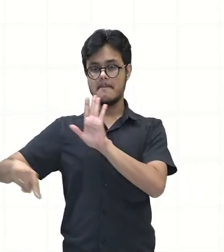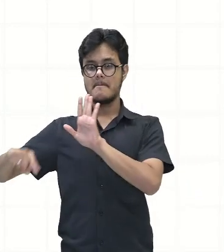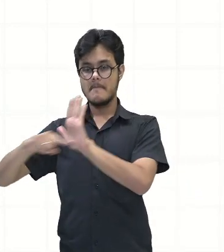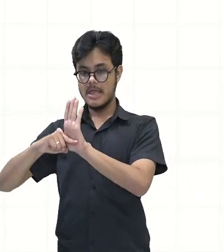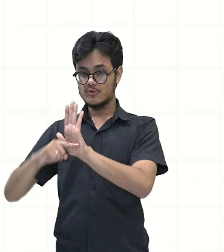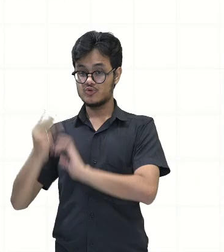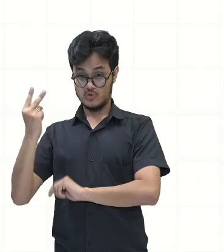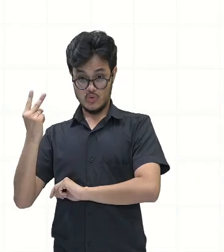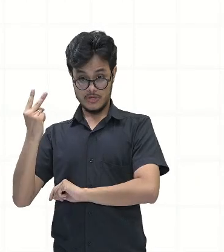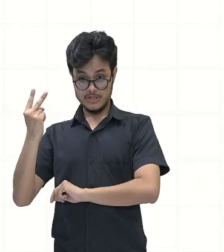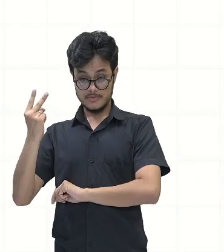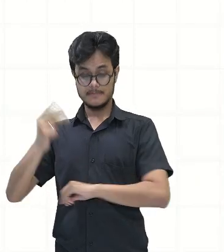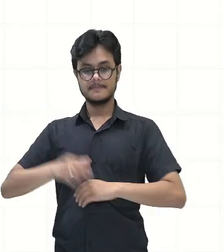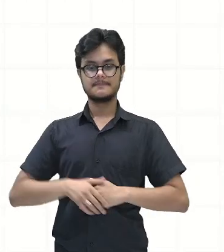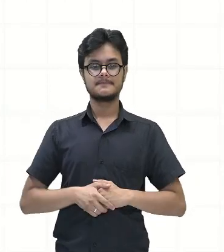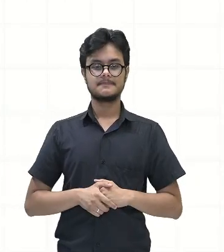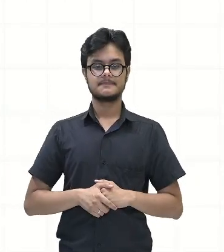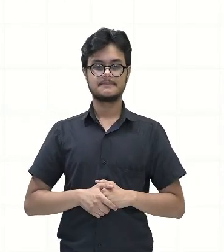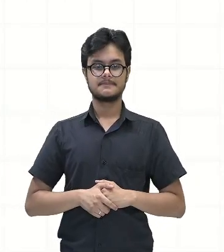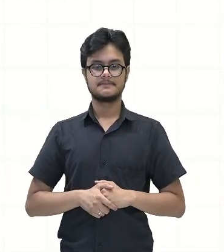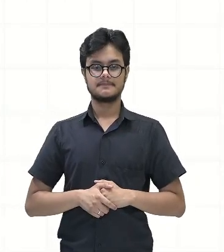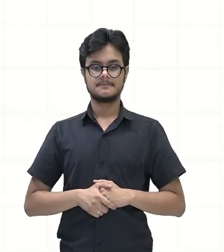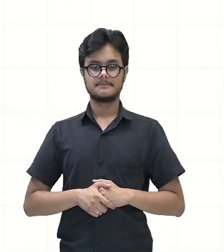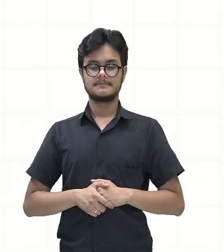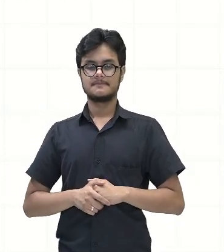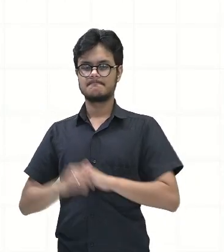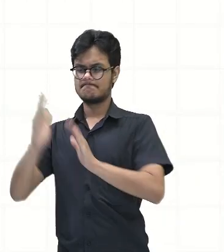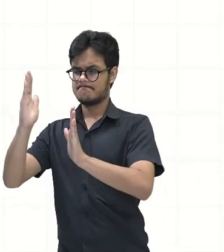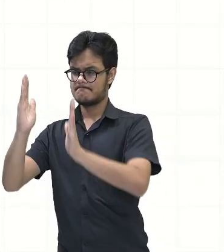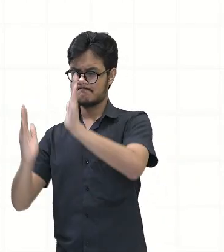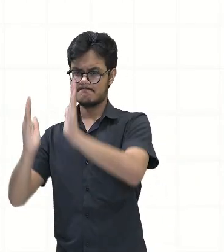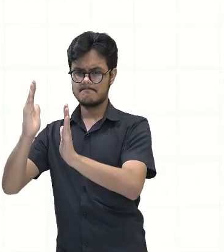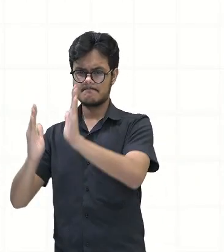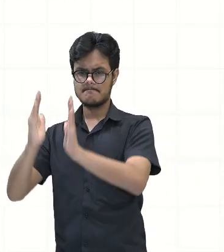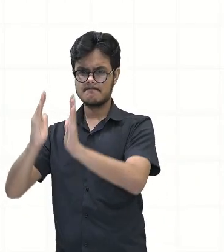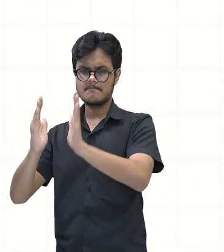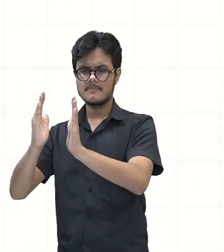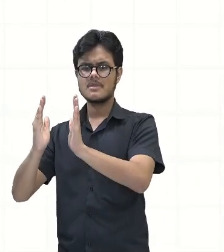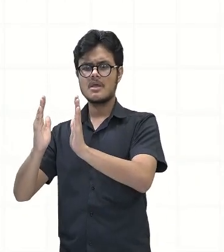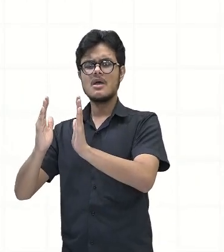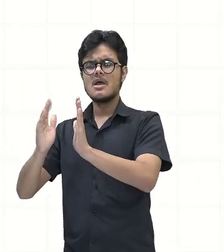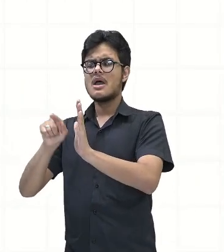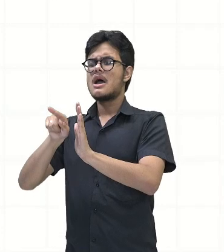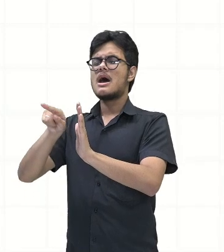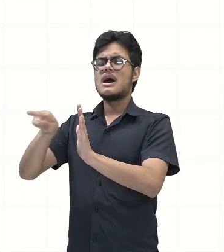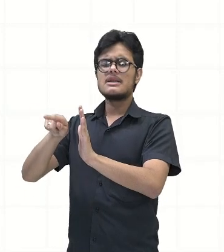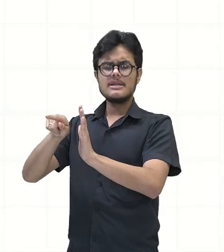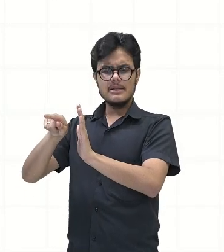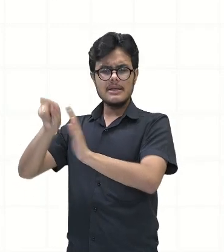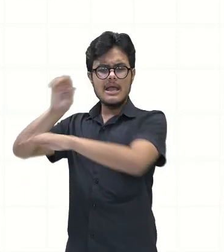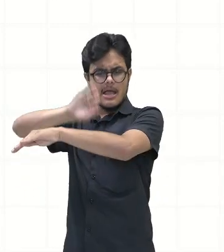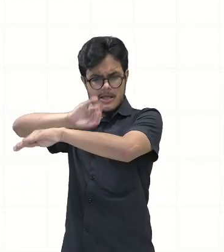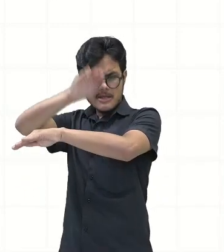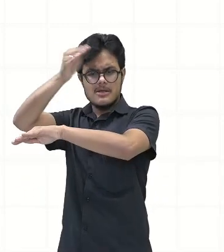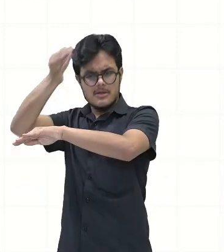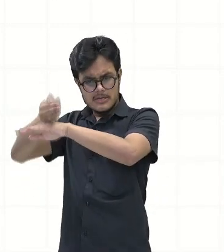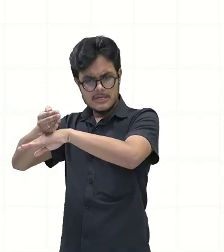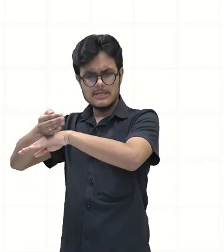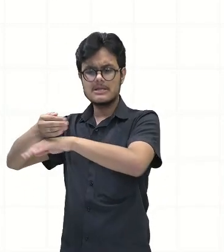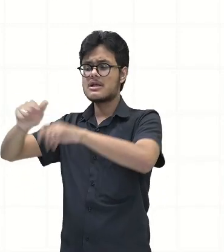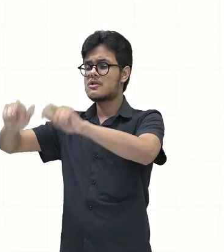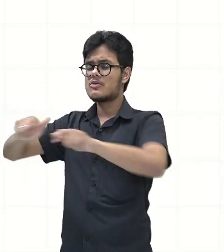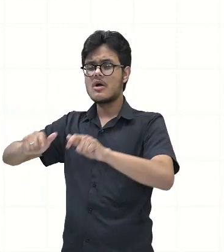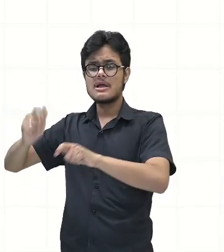que compreende aqui onde está localizado o arquipélago de Fernando de Noronha, as ilhas de São Paulo e